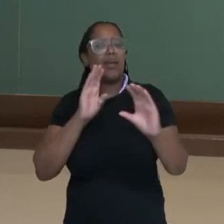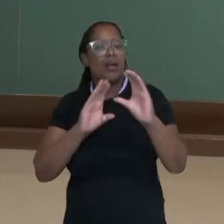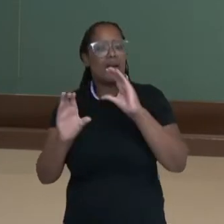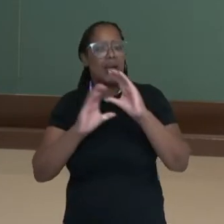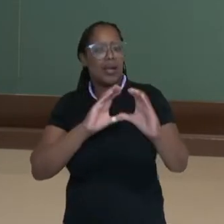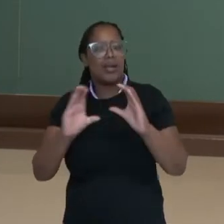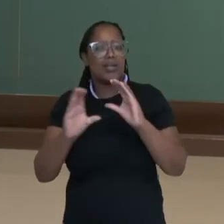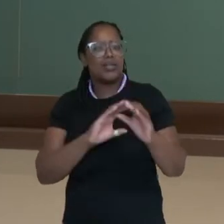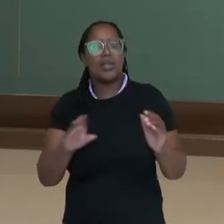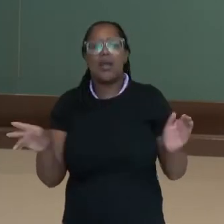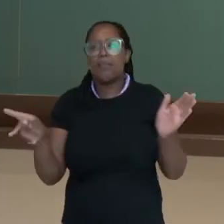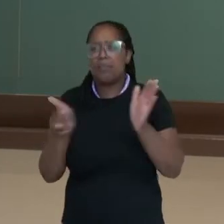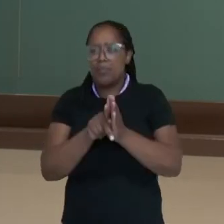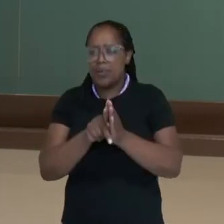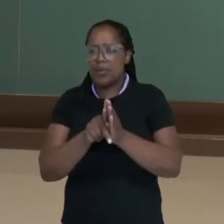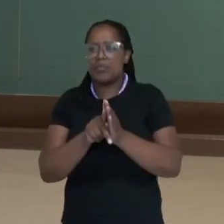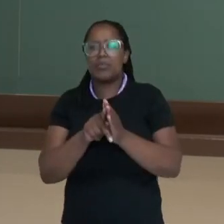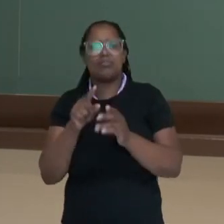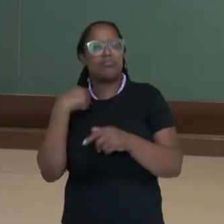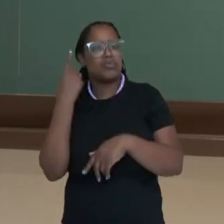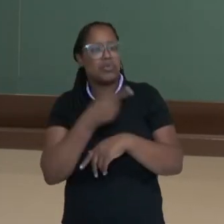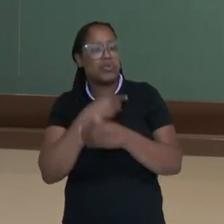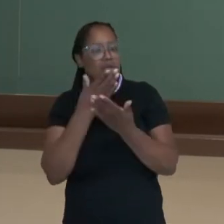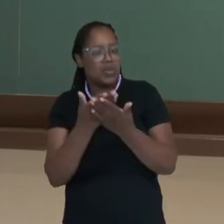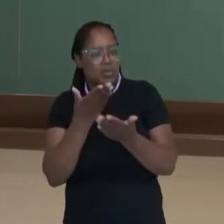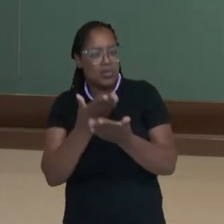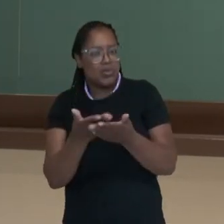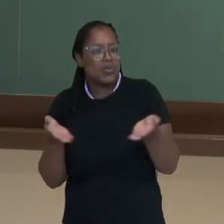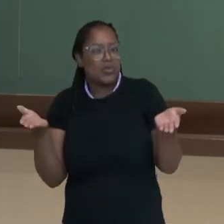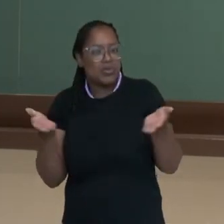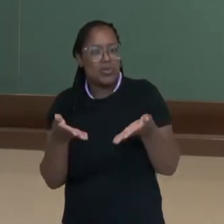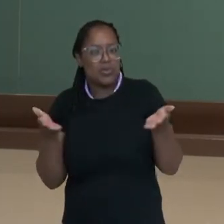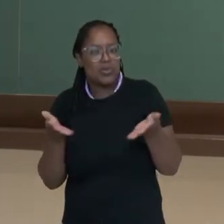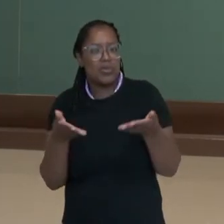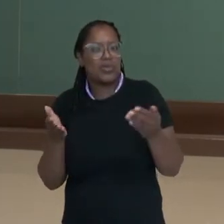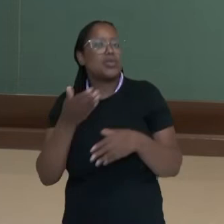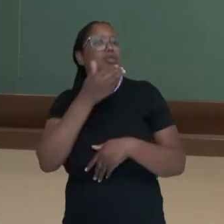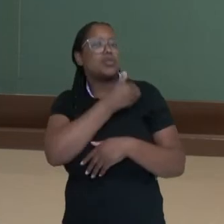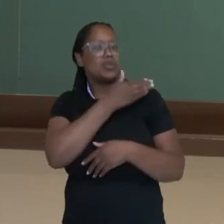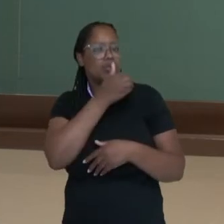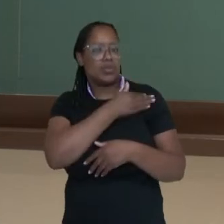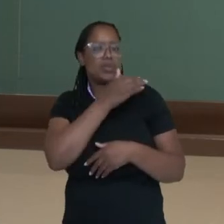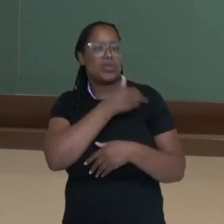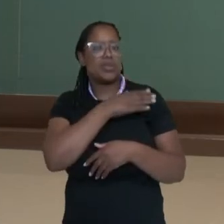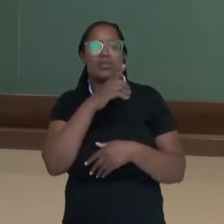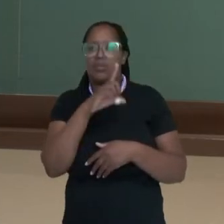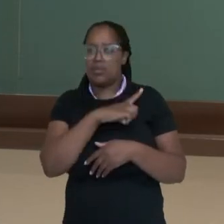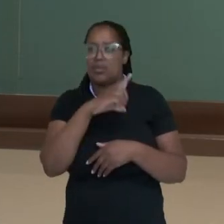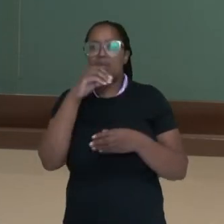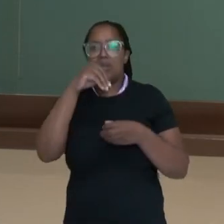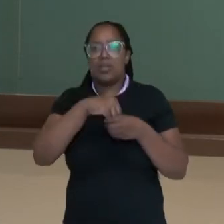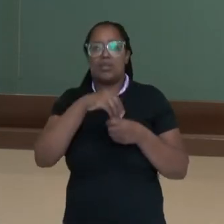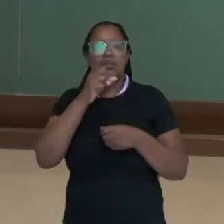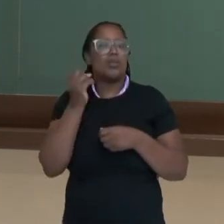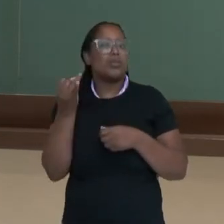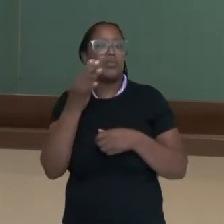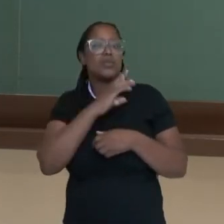do nosso estudo também se perguntar sobre os preconceitos que algumas religiões